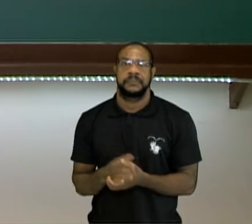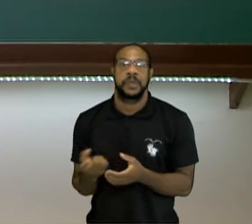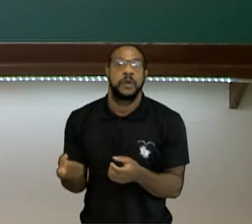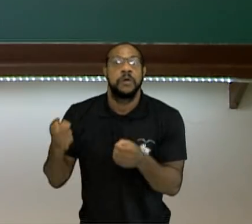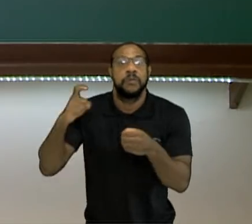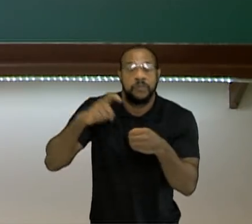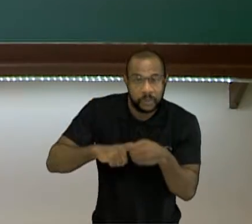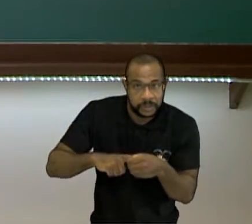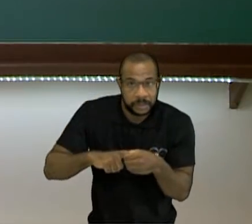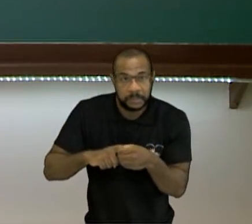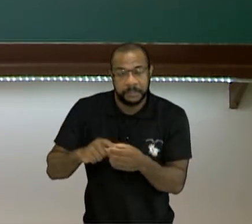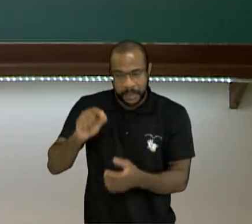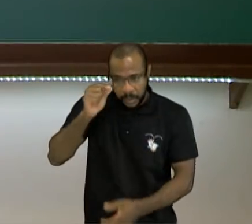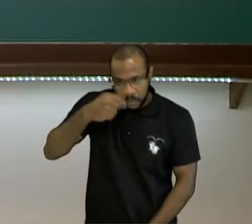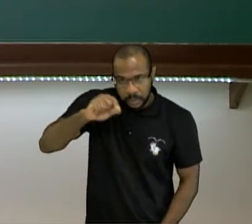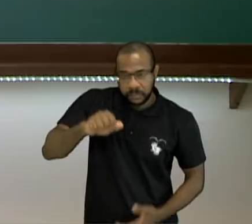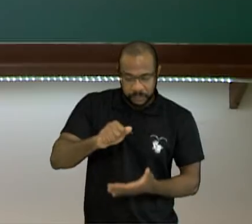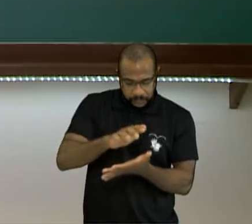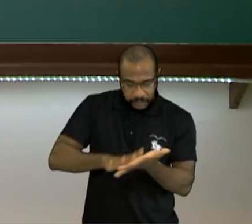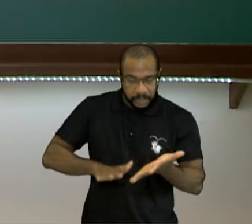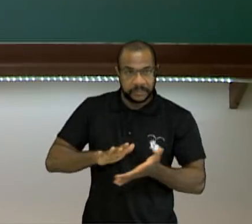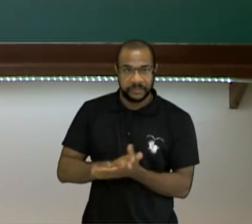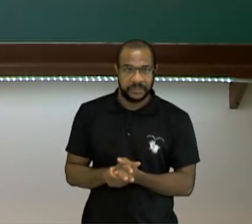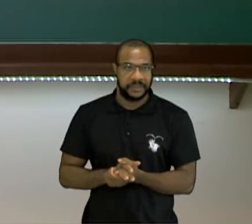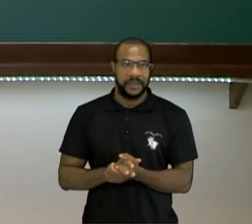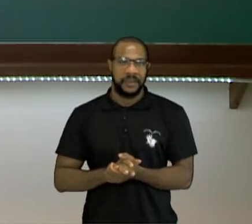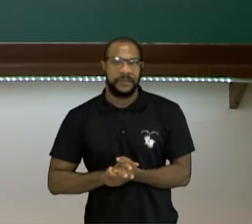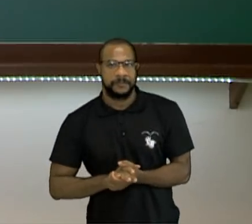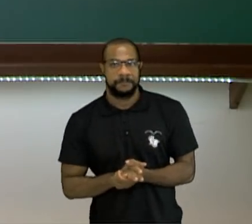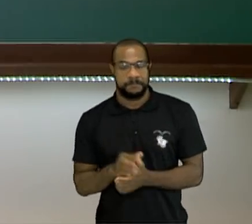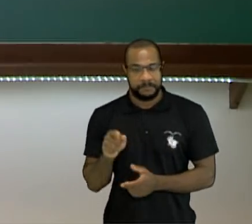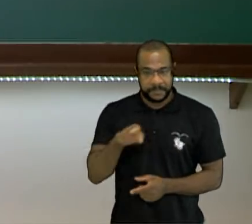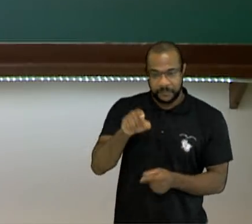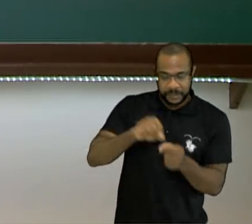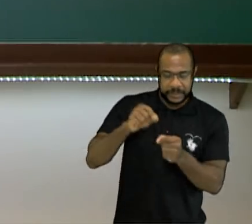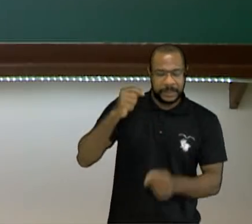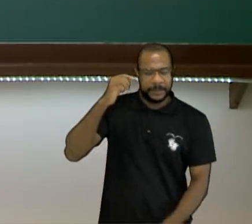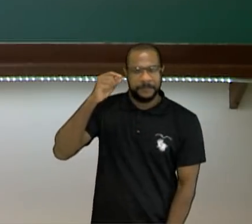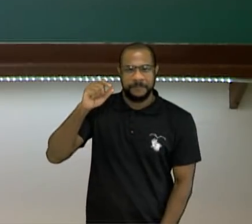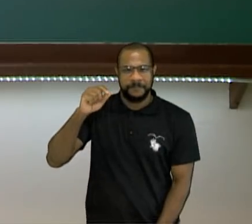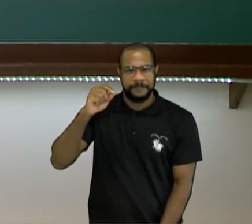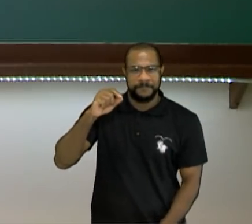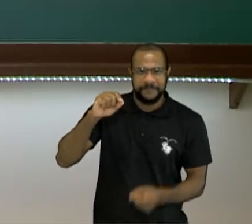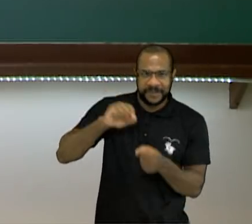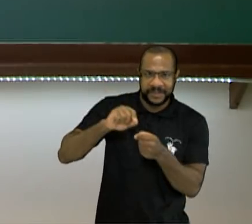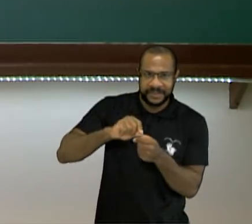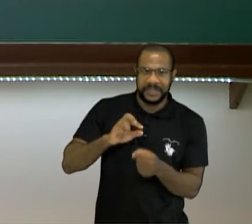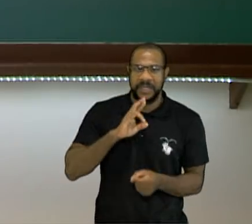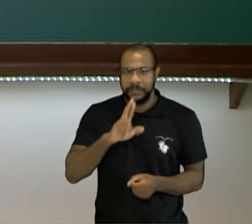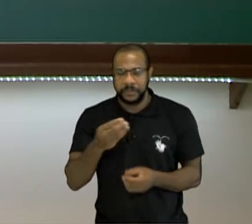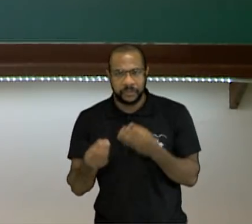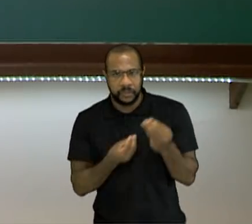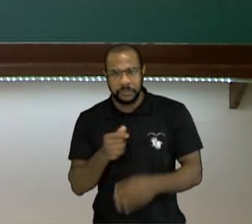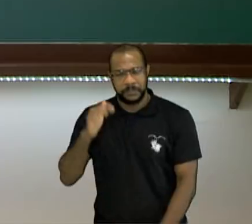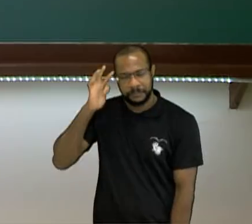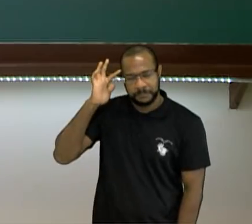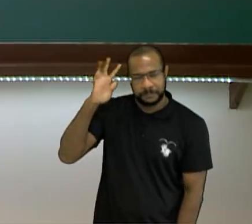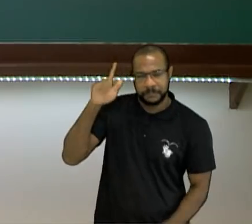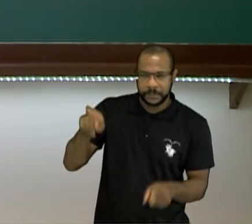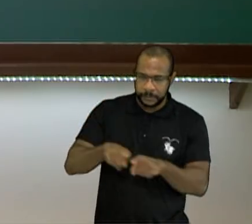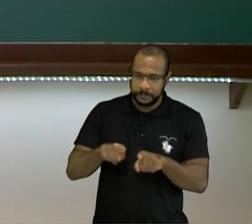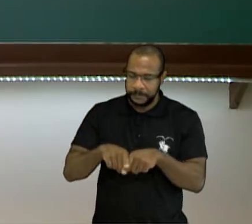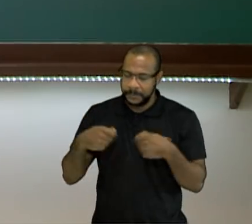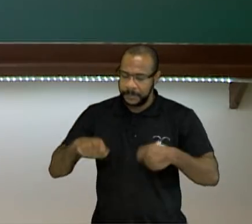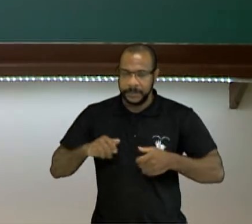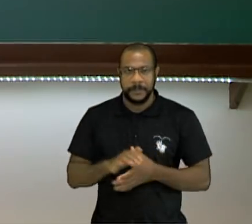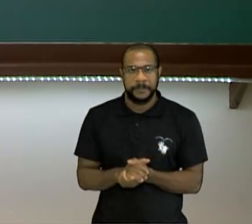Voltamos então com a correção do exercício, que ficou para vocês refletirem sobre aquele texto, aquele parágrafo que a gente trabalhou, e